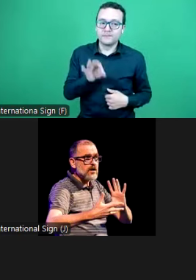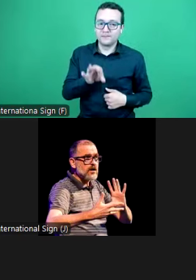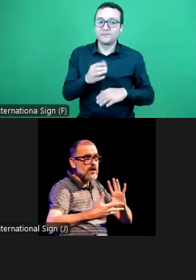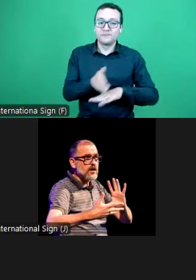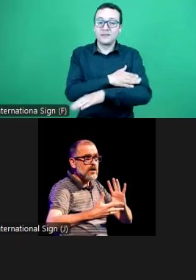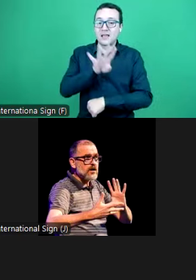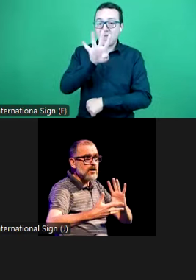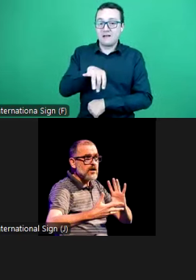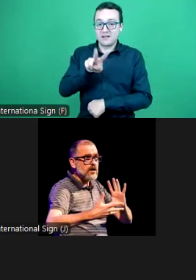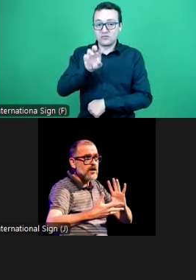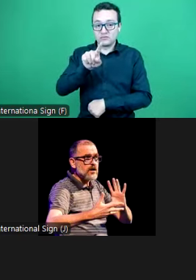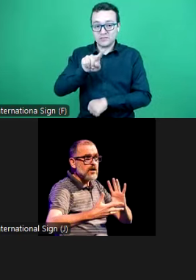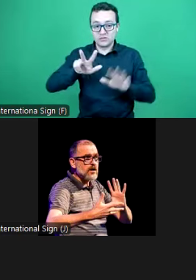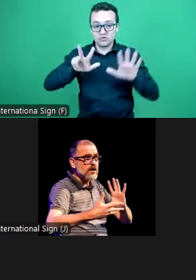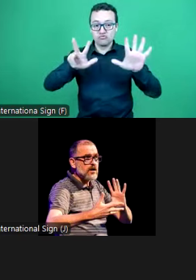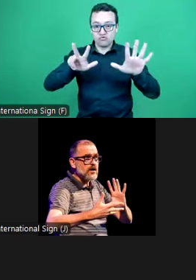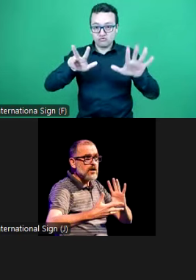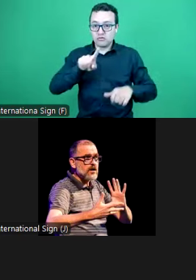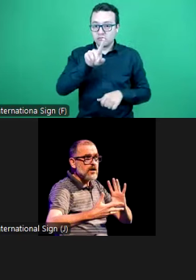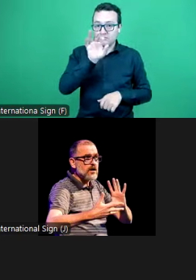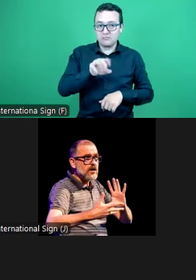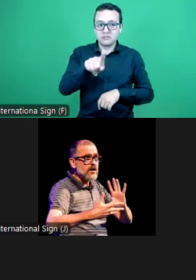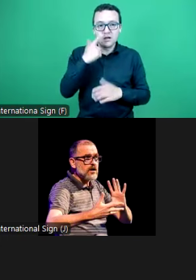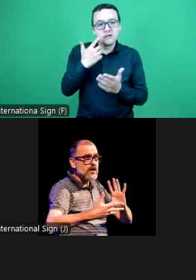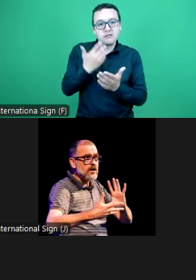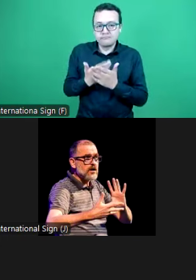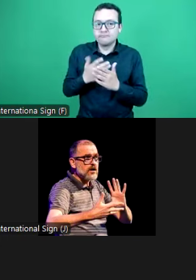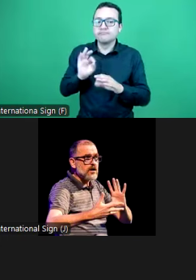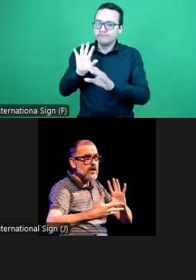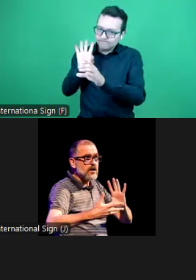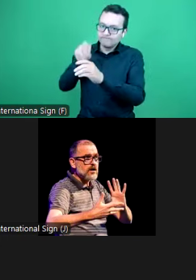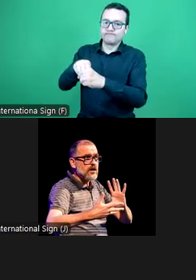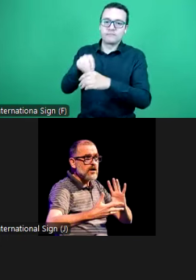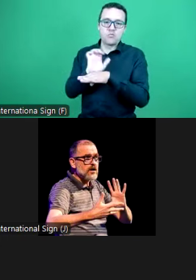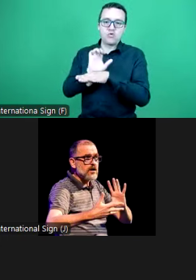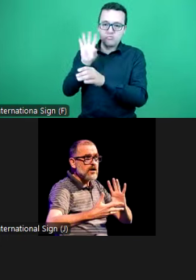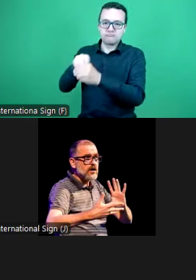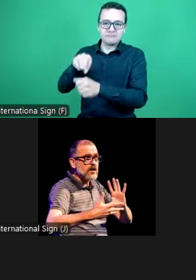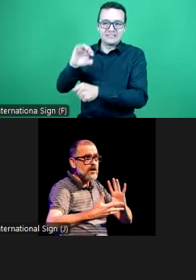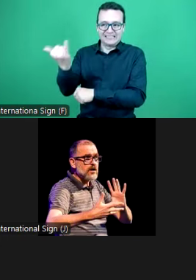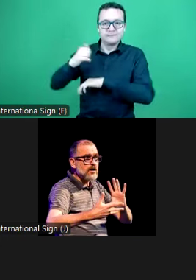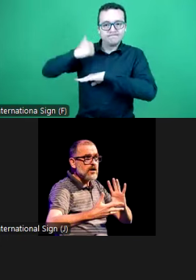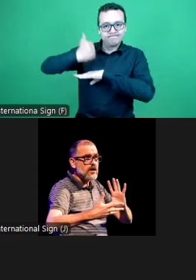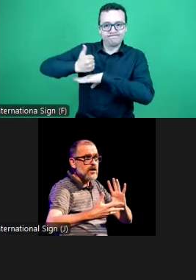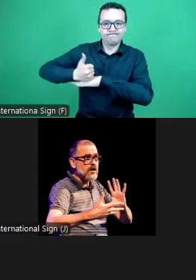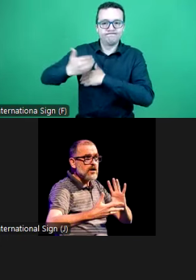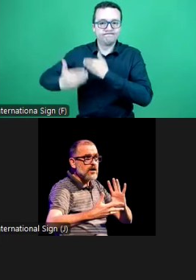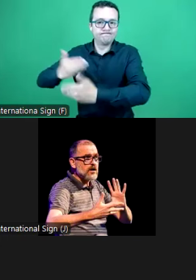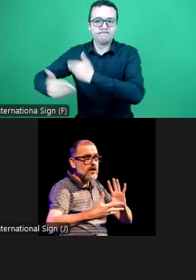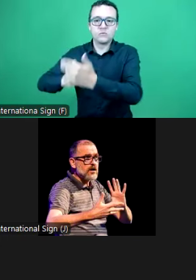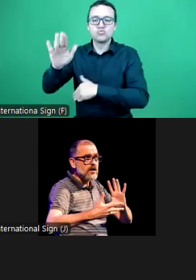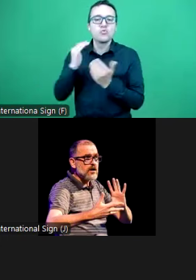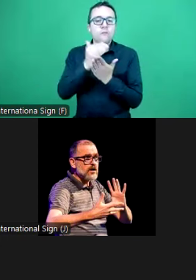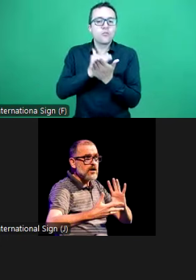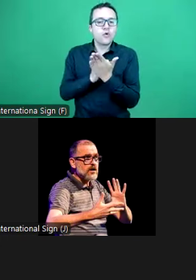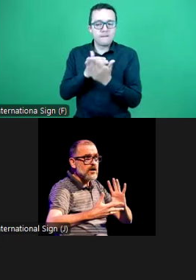Equador, em abril de 2018, participou num projeto de intervenção de